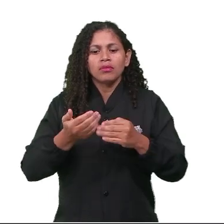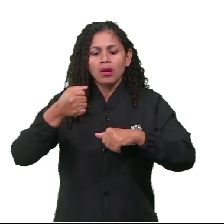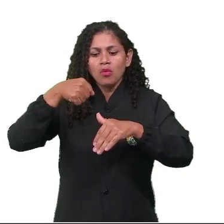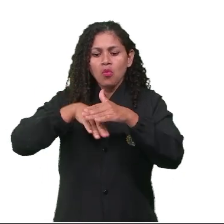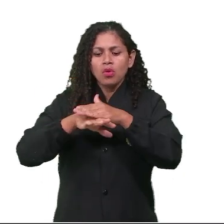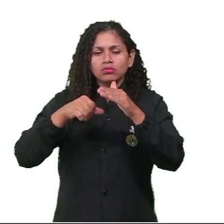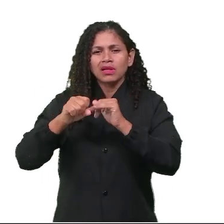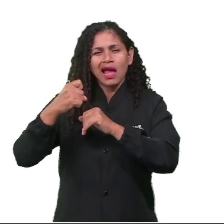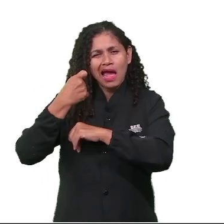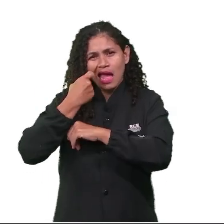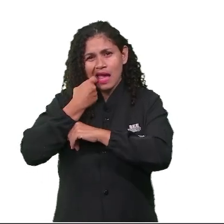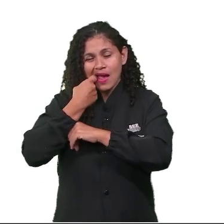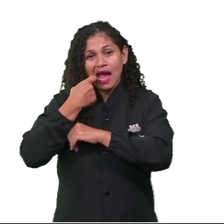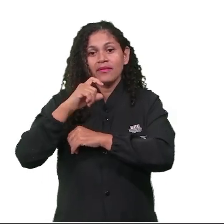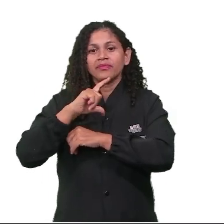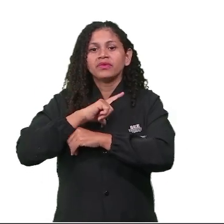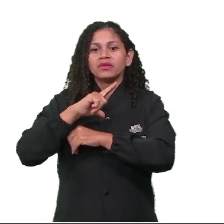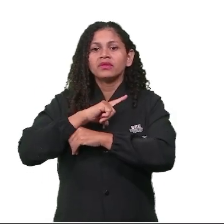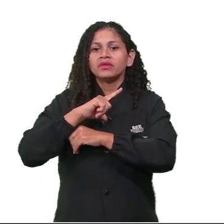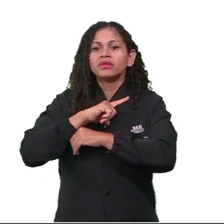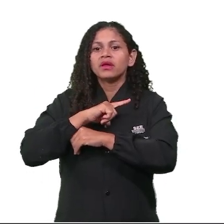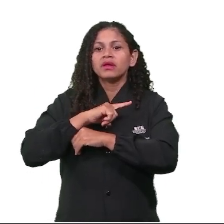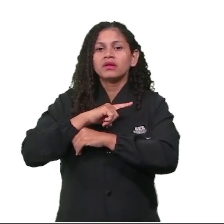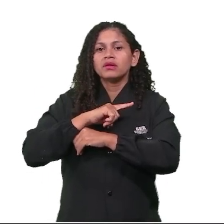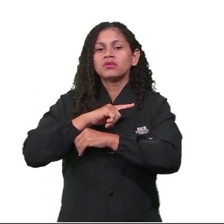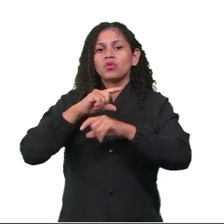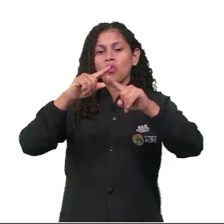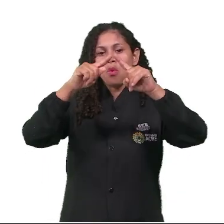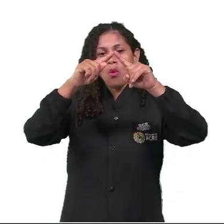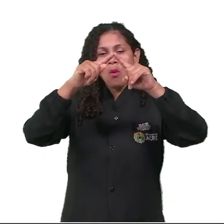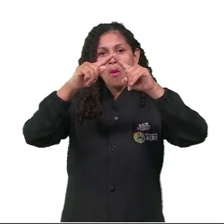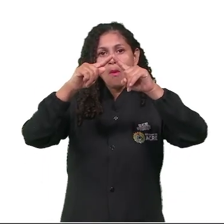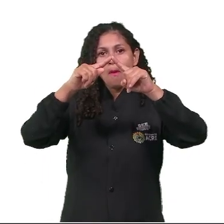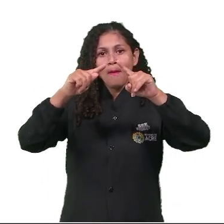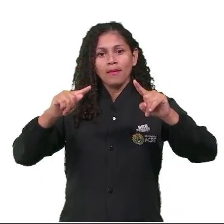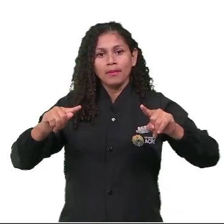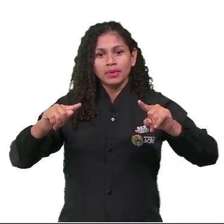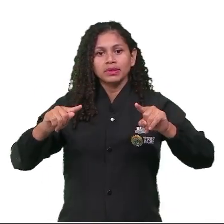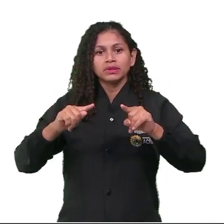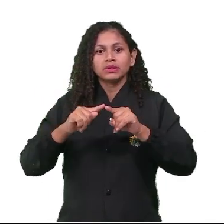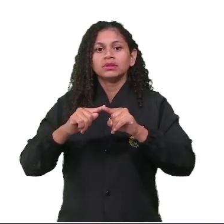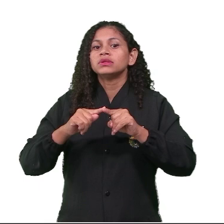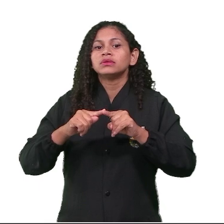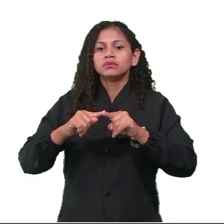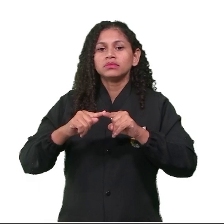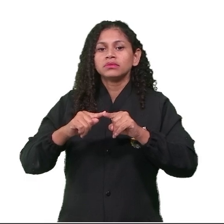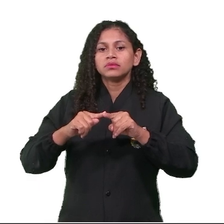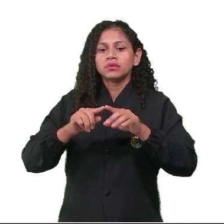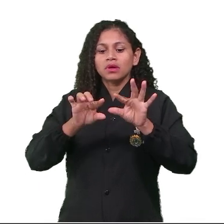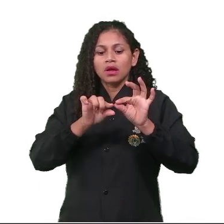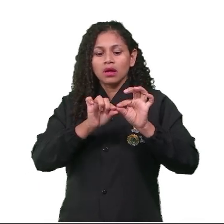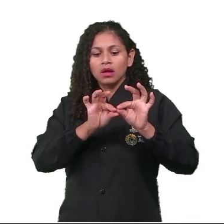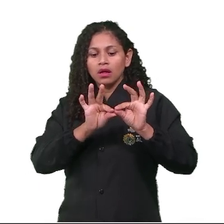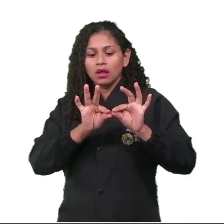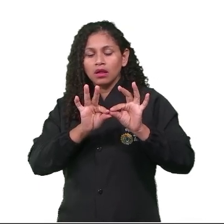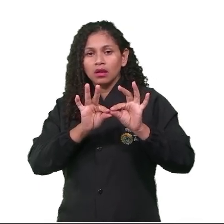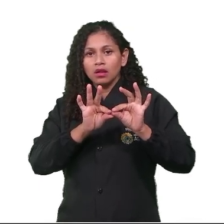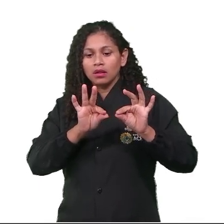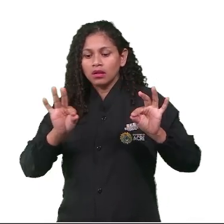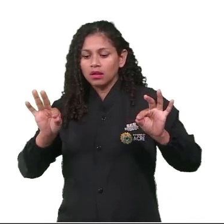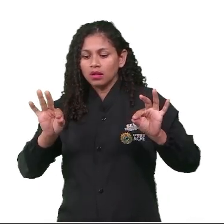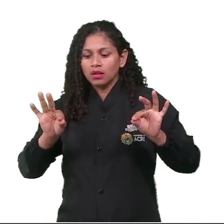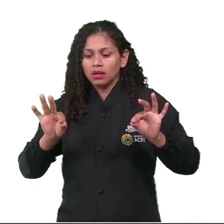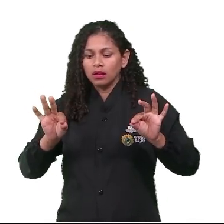castanhas possuem formato de prisma retangular com as seguintes medidas: comprimento, 50 centímetros.